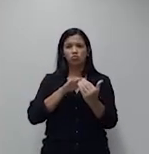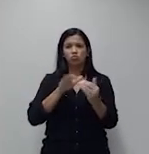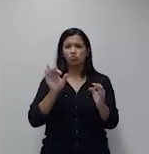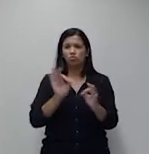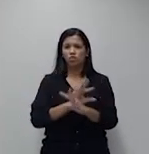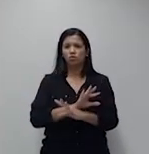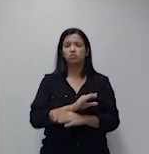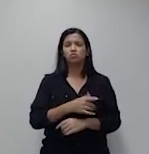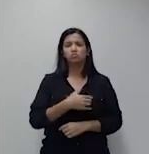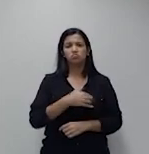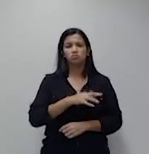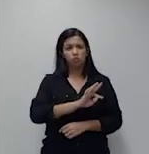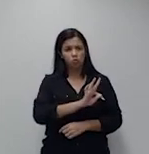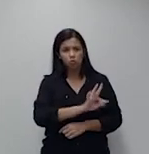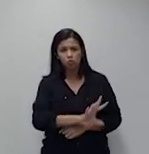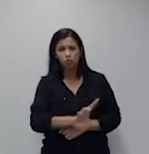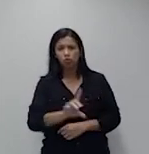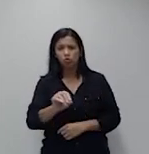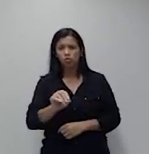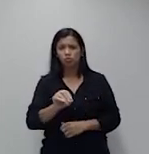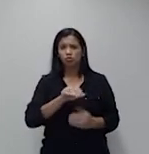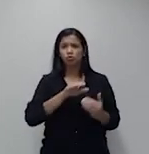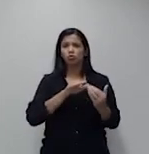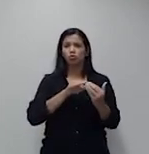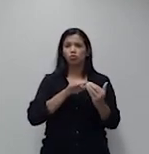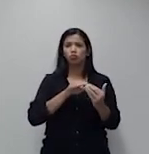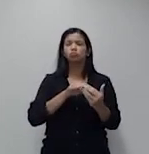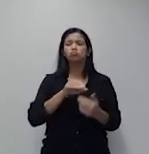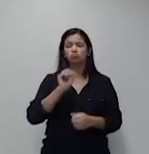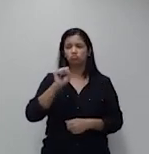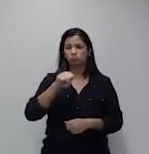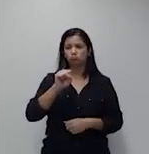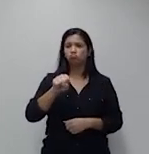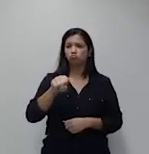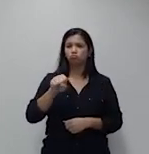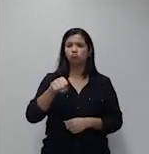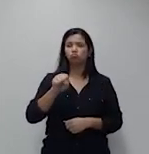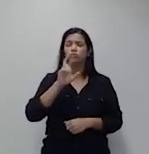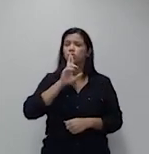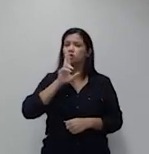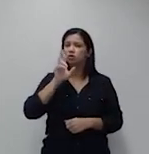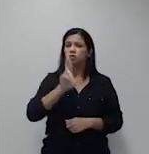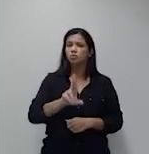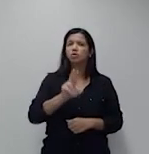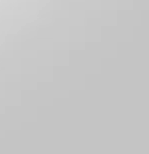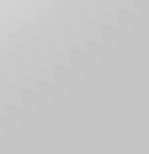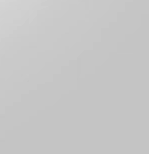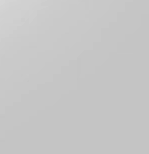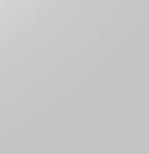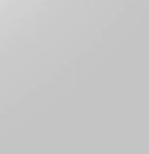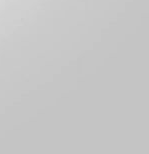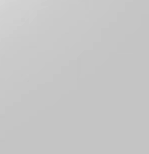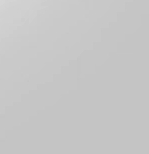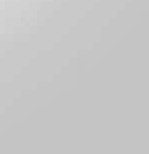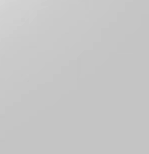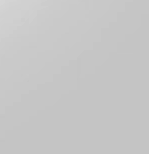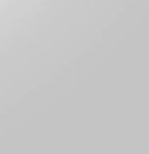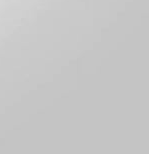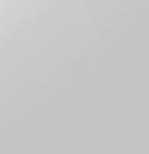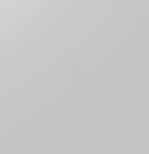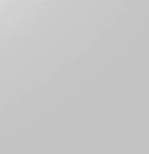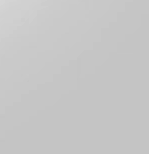não traria nenhum risco sanitário, já que o registro no Brasil foi cancelado apenas por questões comerciais. Legenda